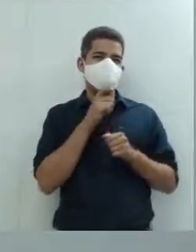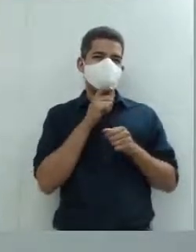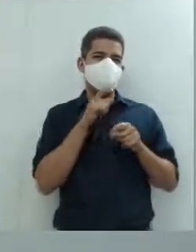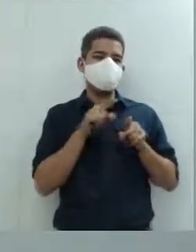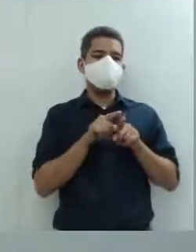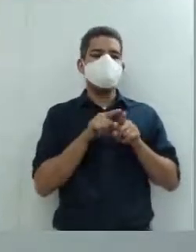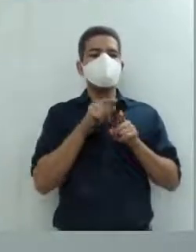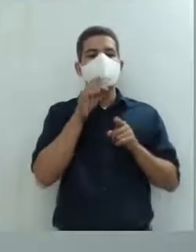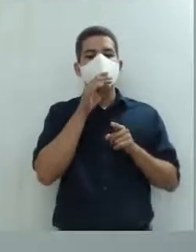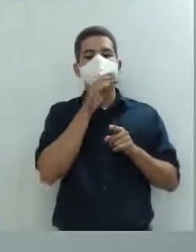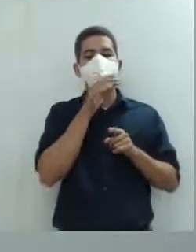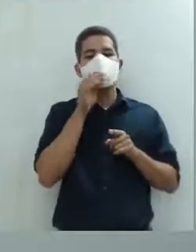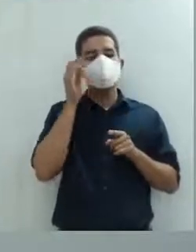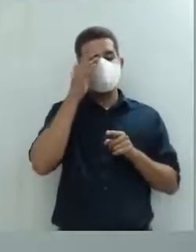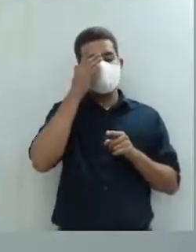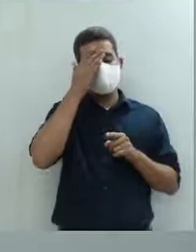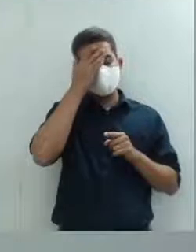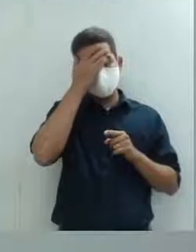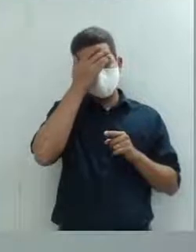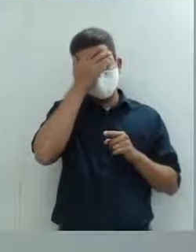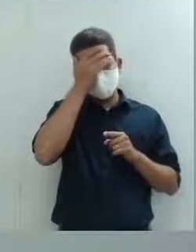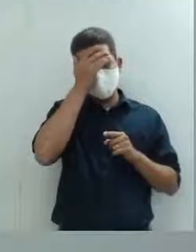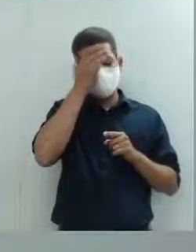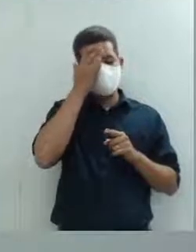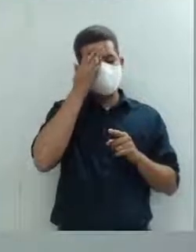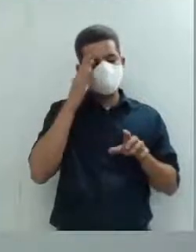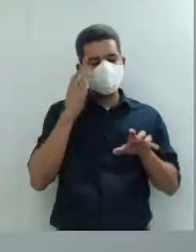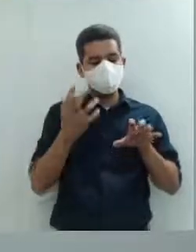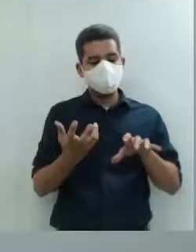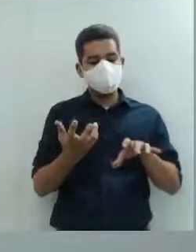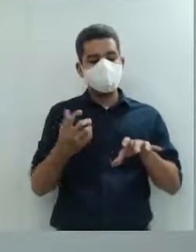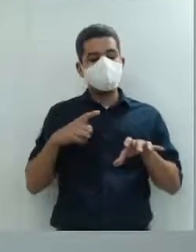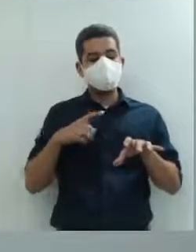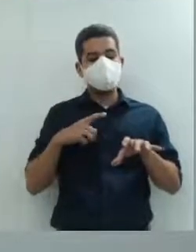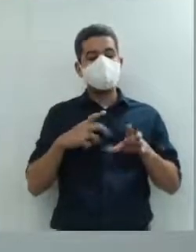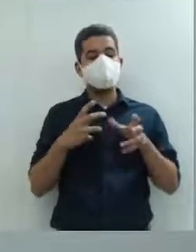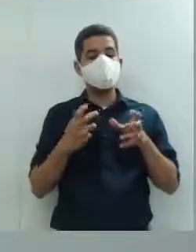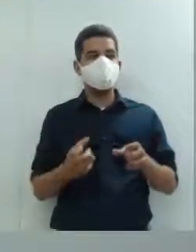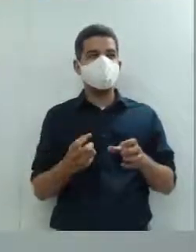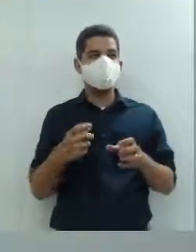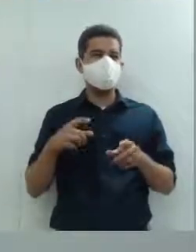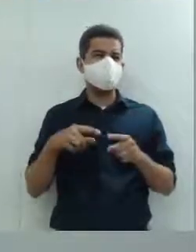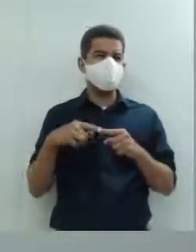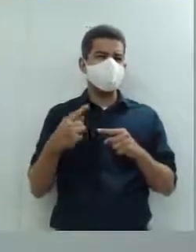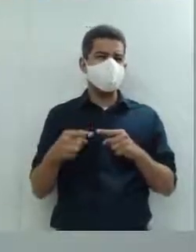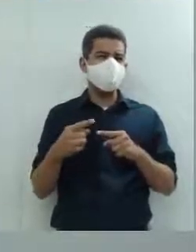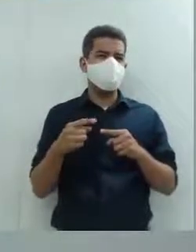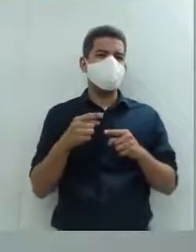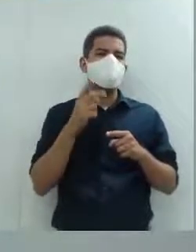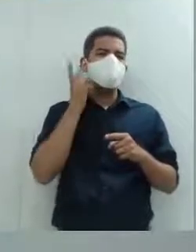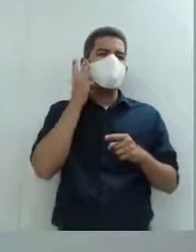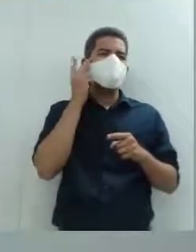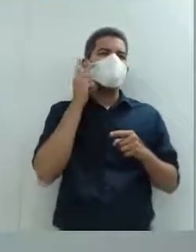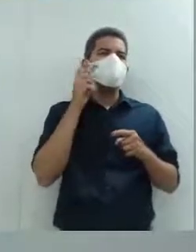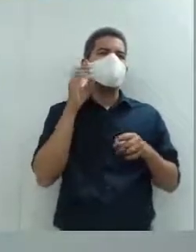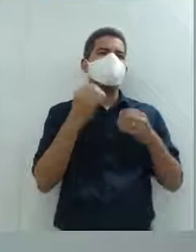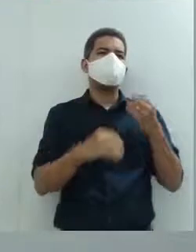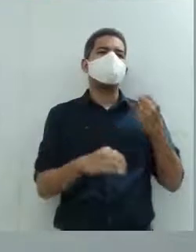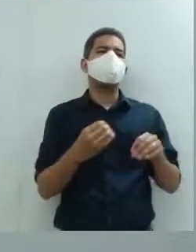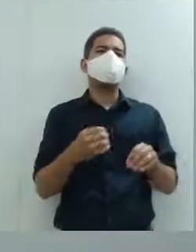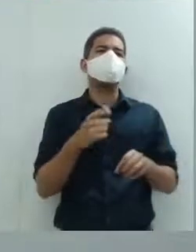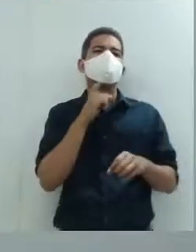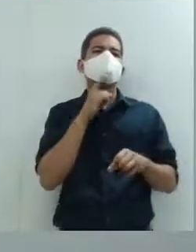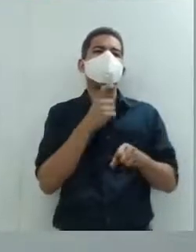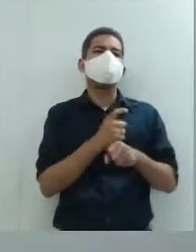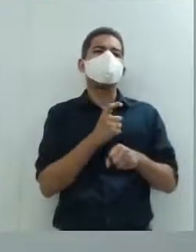da situação. Então você vai ter ali uma Brasília que vai ficar bem seco, um São Paulo que de repente vai chover granizo, né, e se dá devido ao